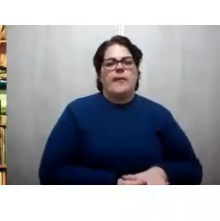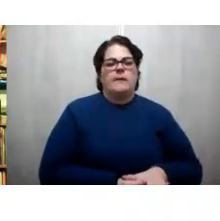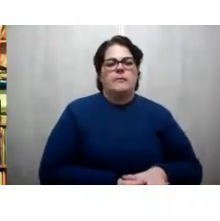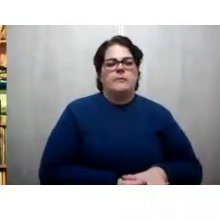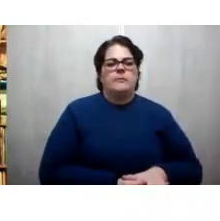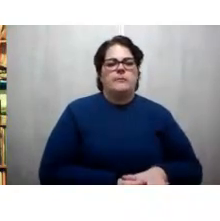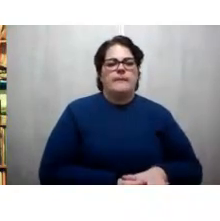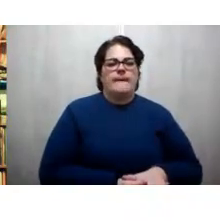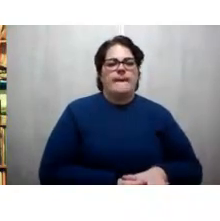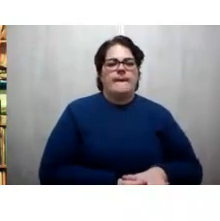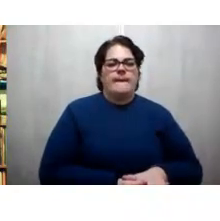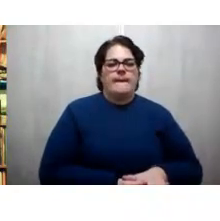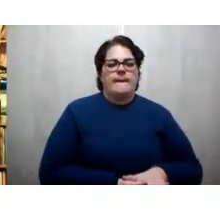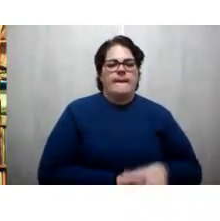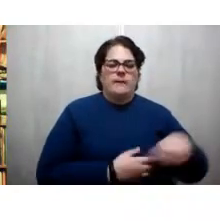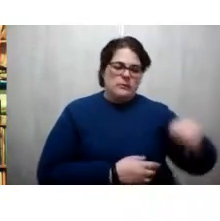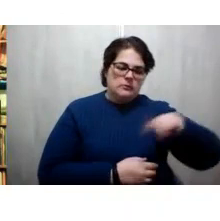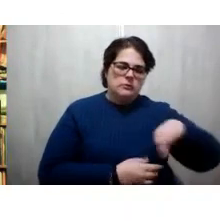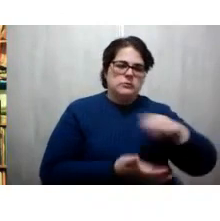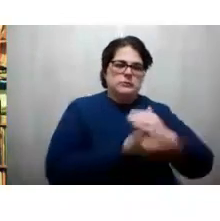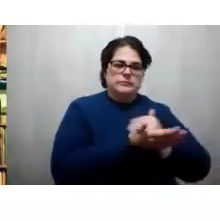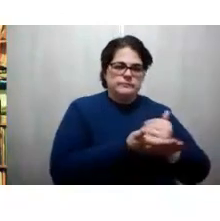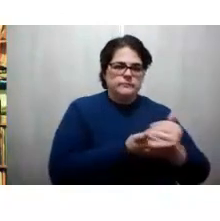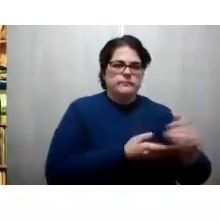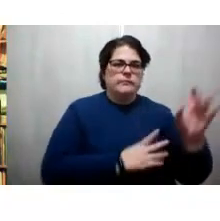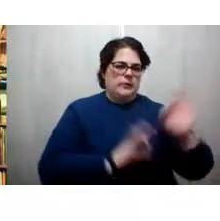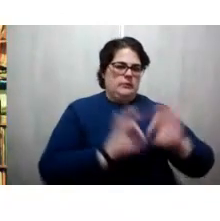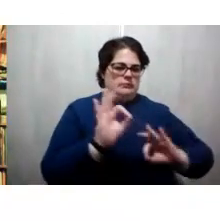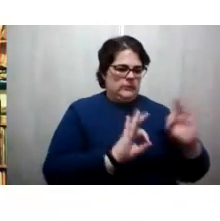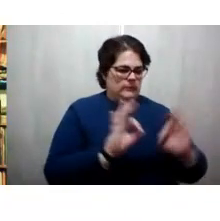quando nós começamos esse planejamento,